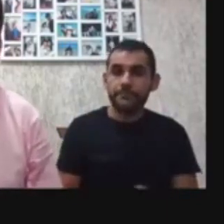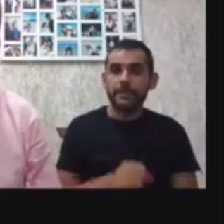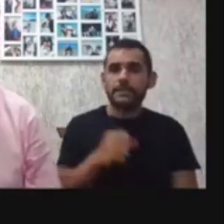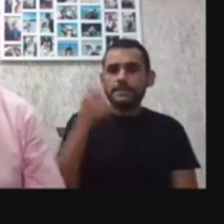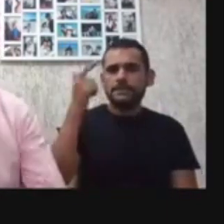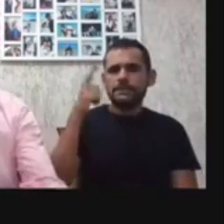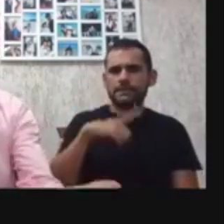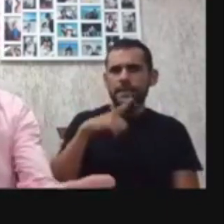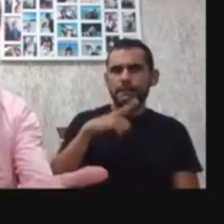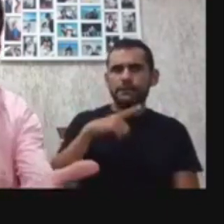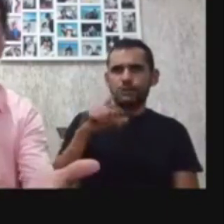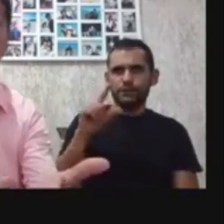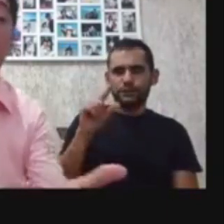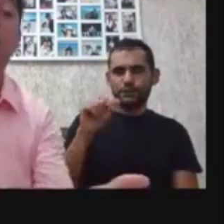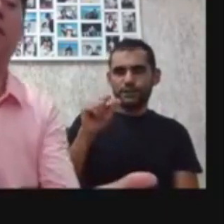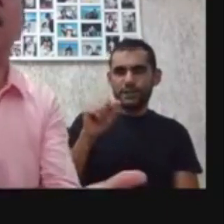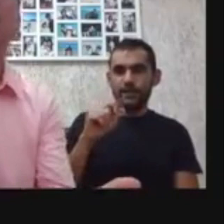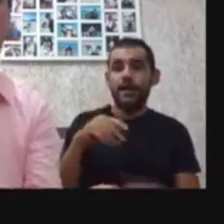tem aqui recursos.